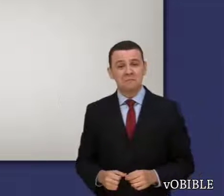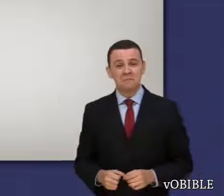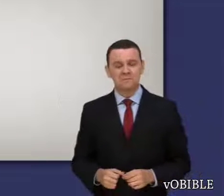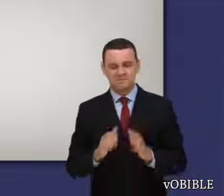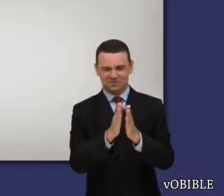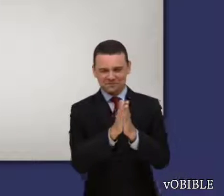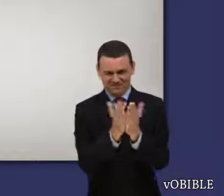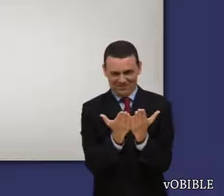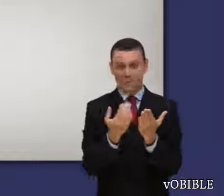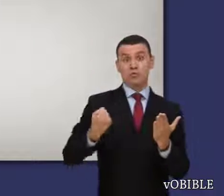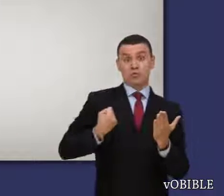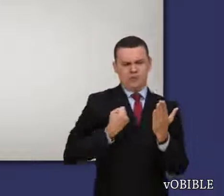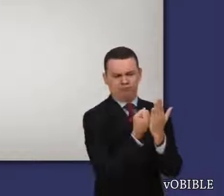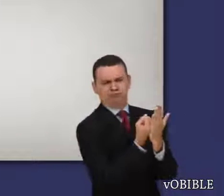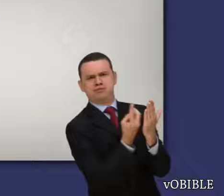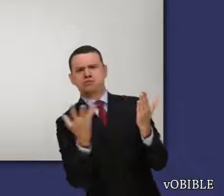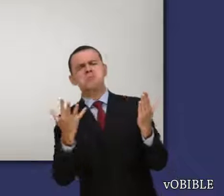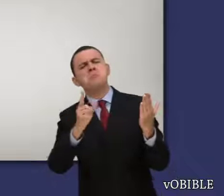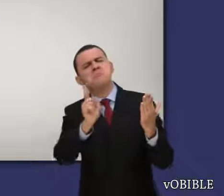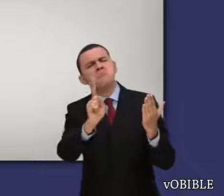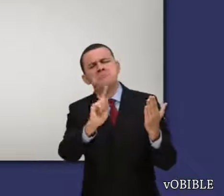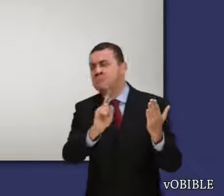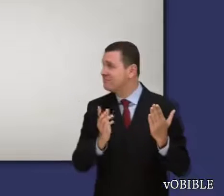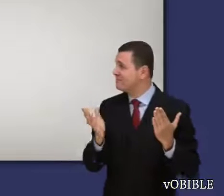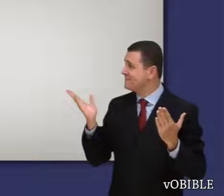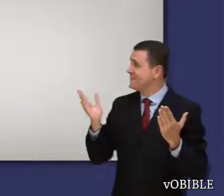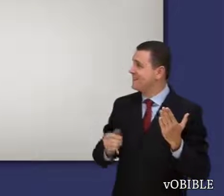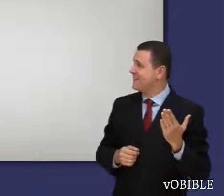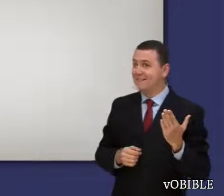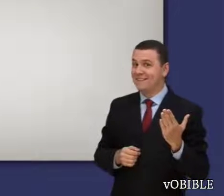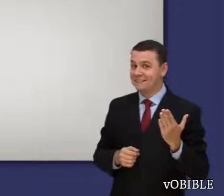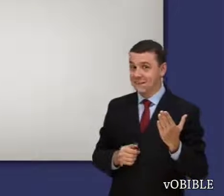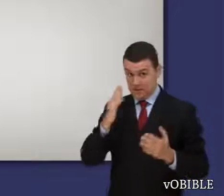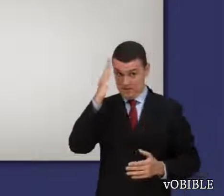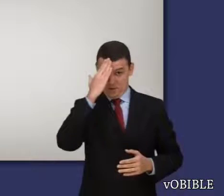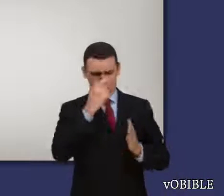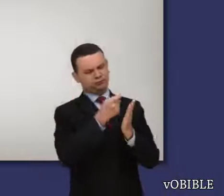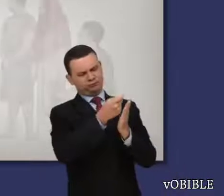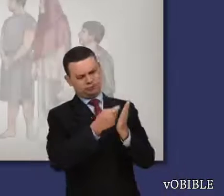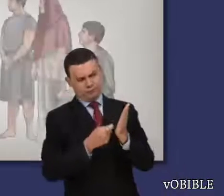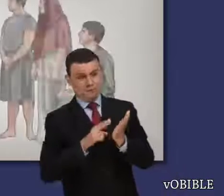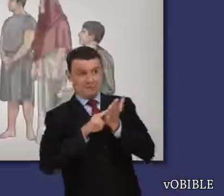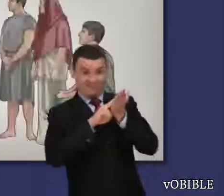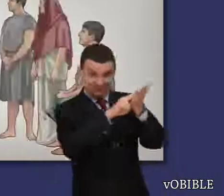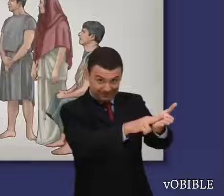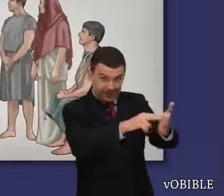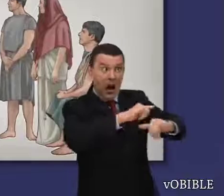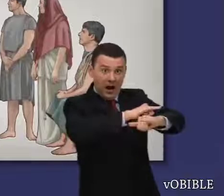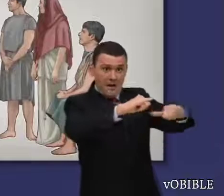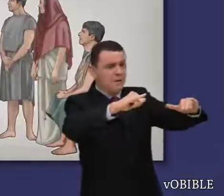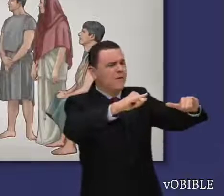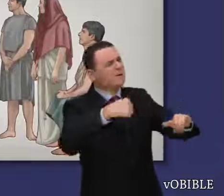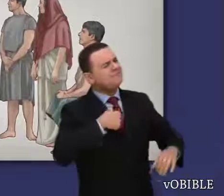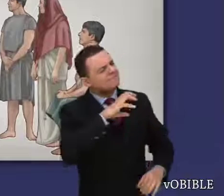A carta a Filémon tem apenas 25 versículos. Paulo começa a carta cumprimentando Filémon e as